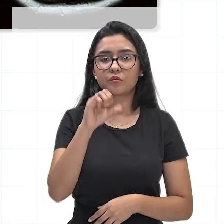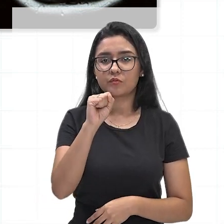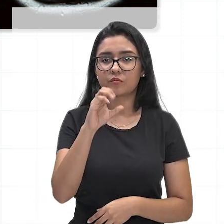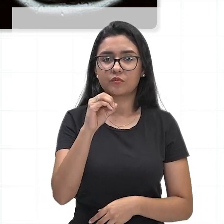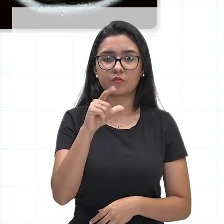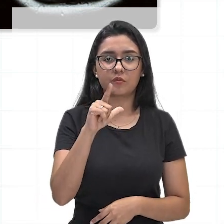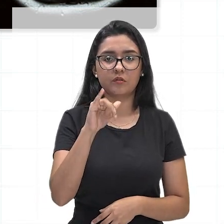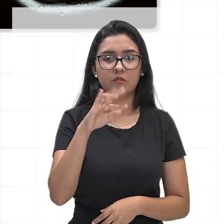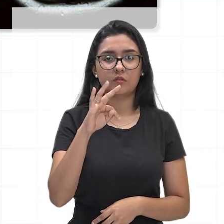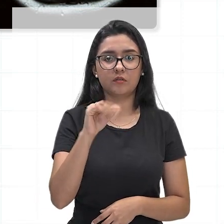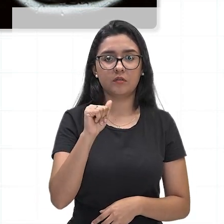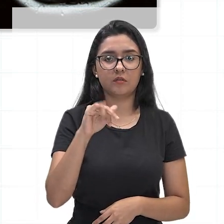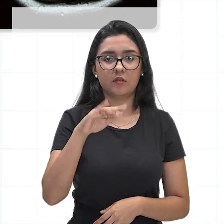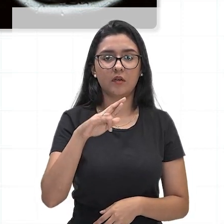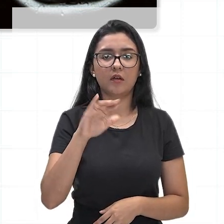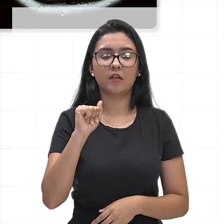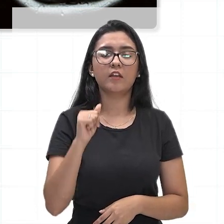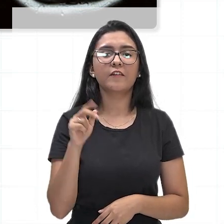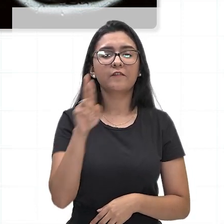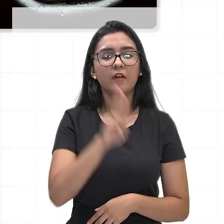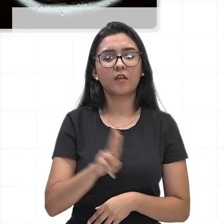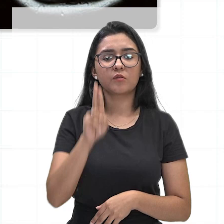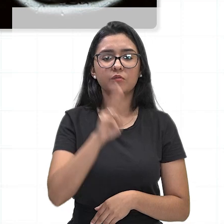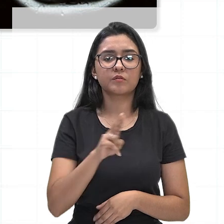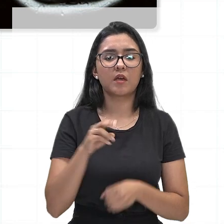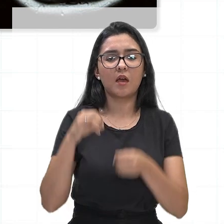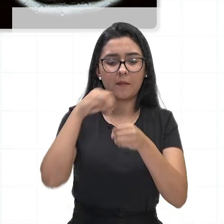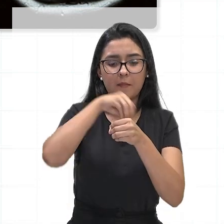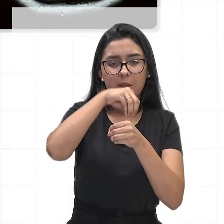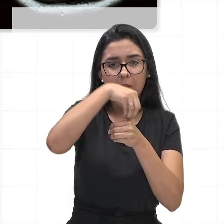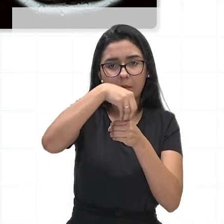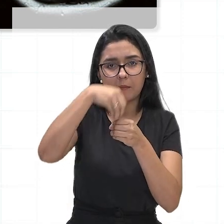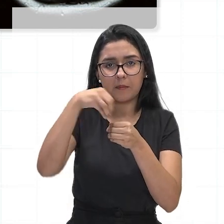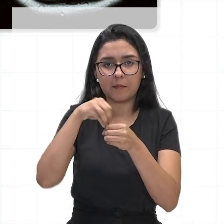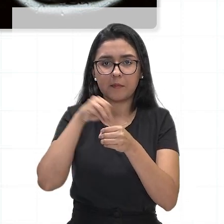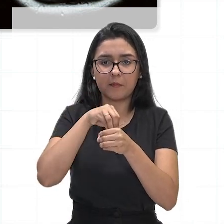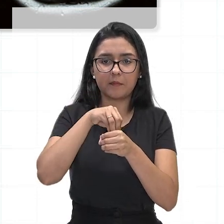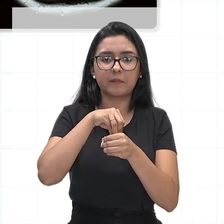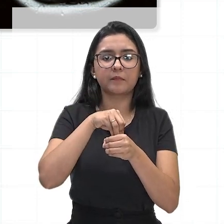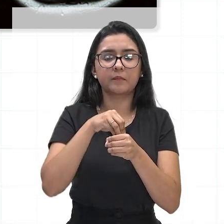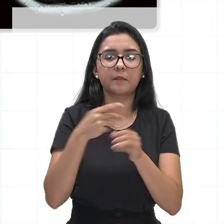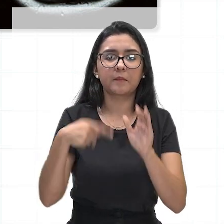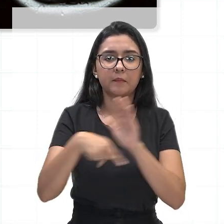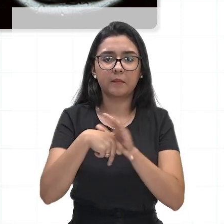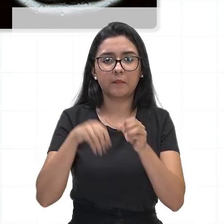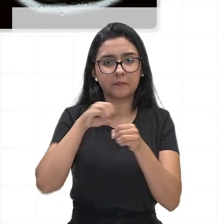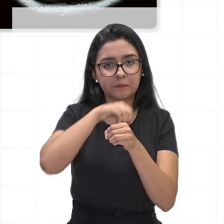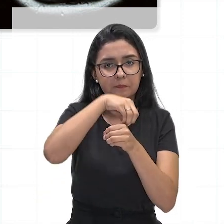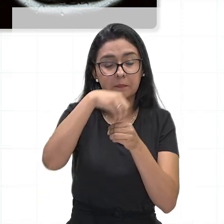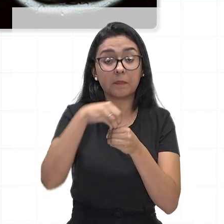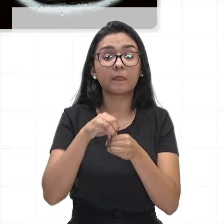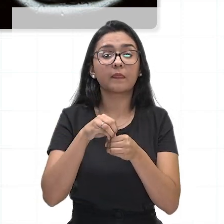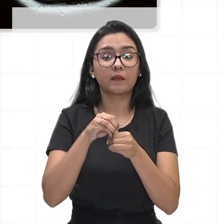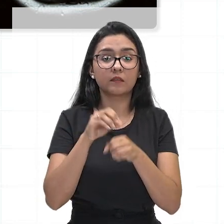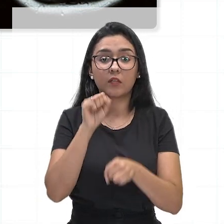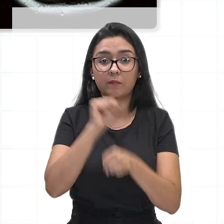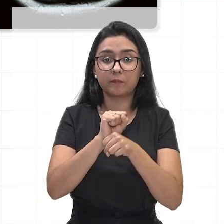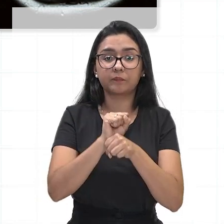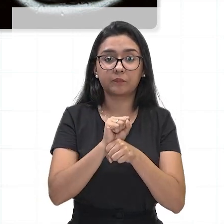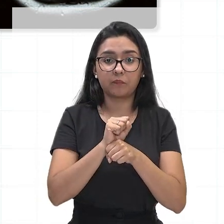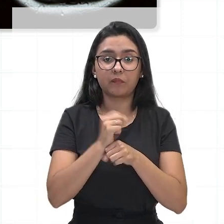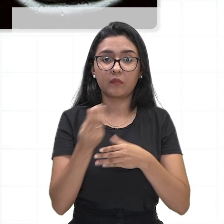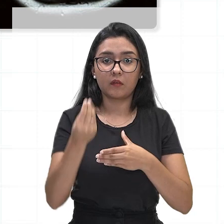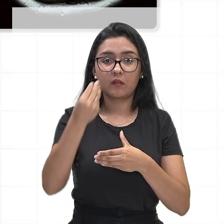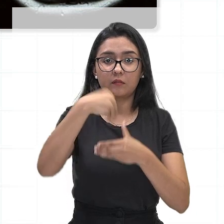Ele vai se fixar através dessas ventosas que aparecem aí, né, na parte da região da cabeça desse animal, se fixa